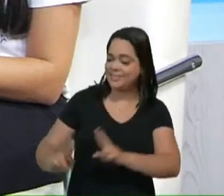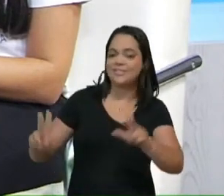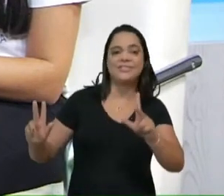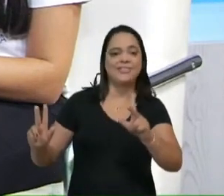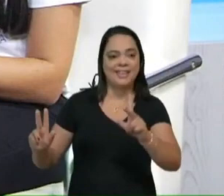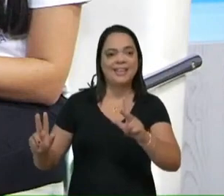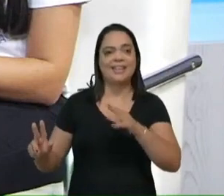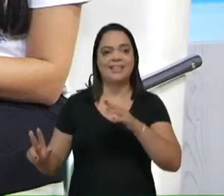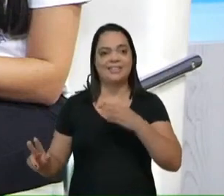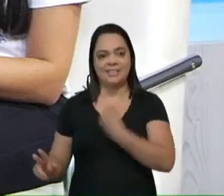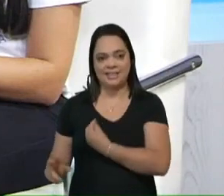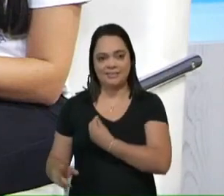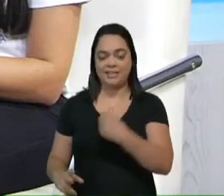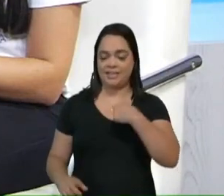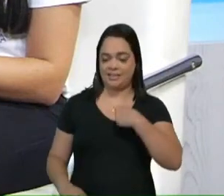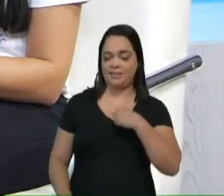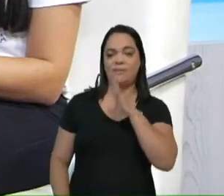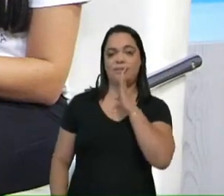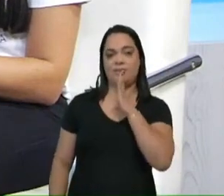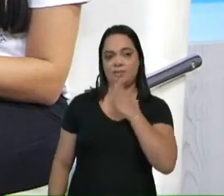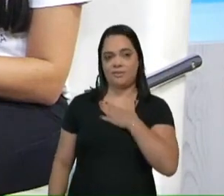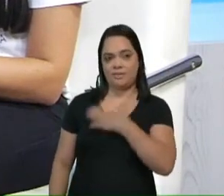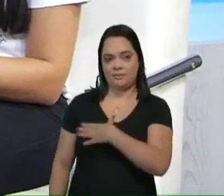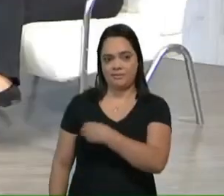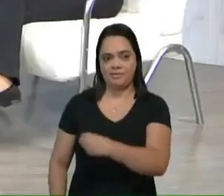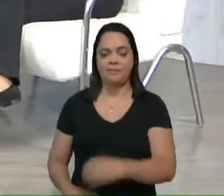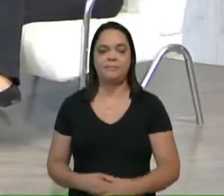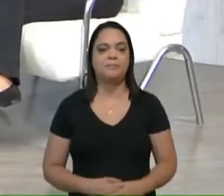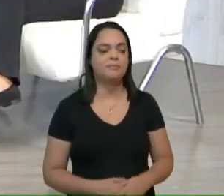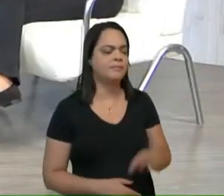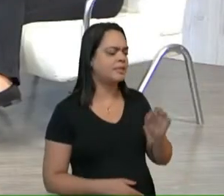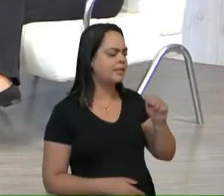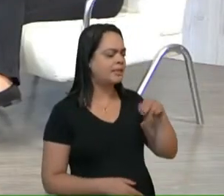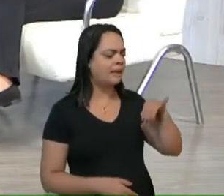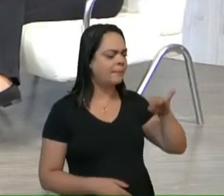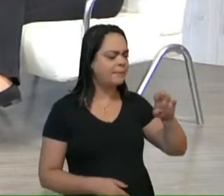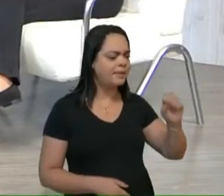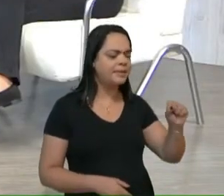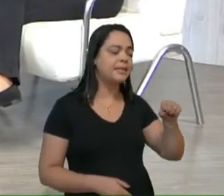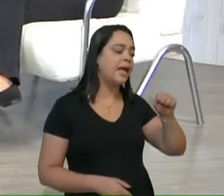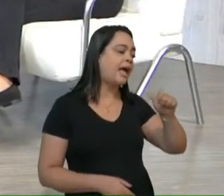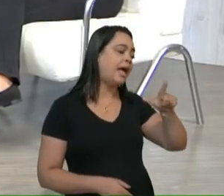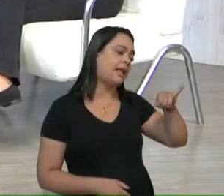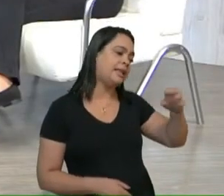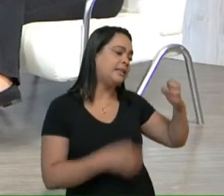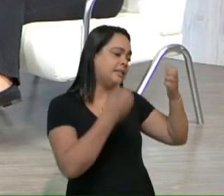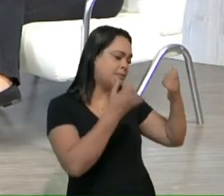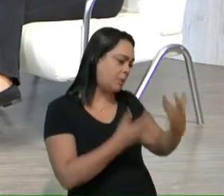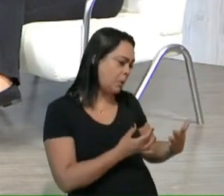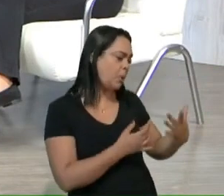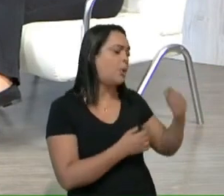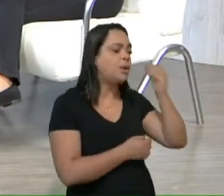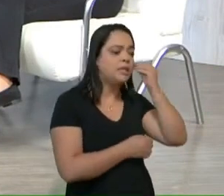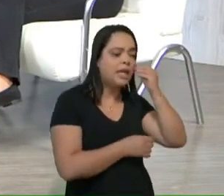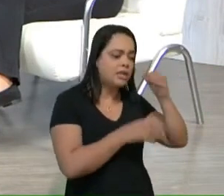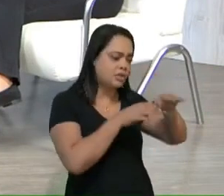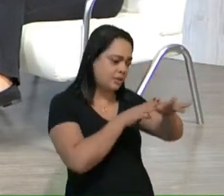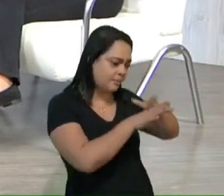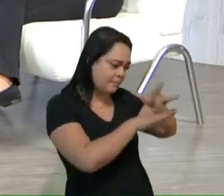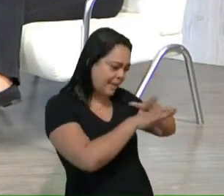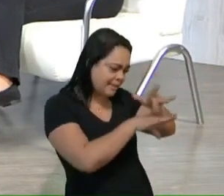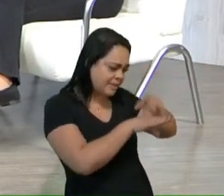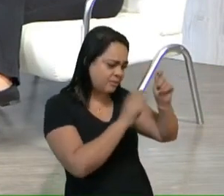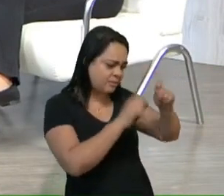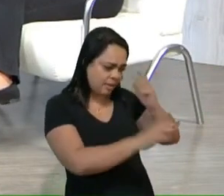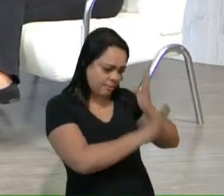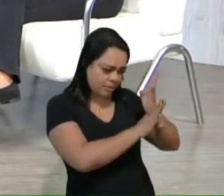diferente da vida que eu conheci com a minha filha né sim e Tamires como a Aline citou o teste do pezinho então é possível identificar a doença